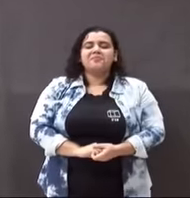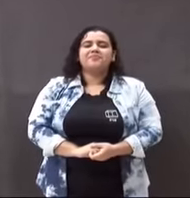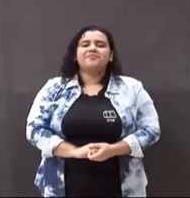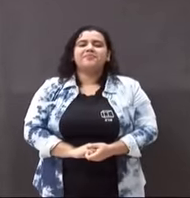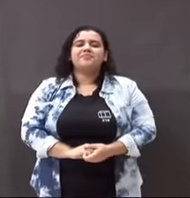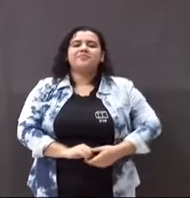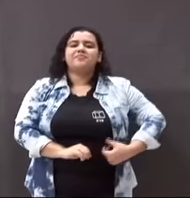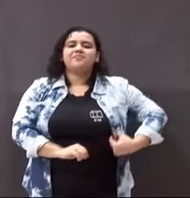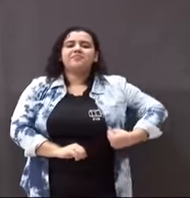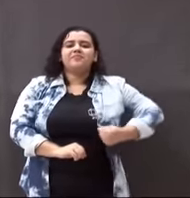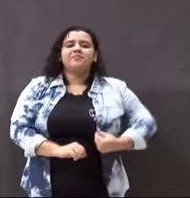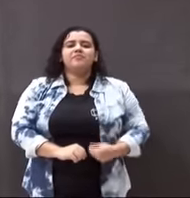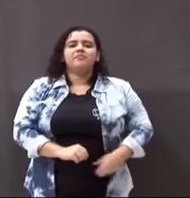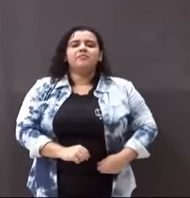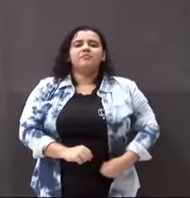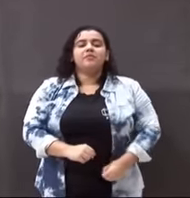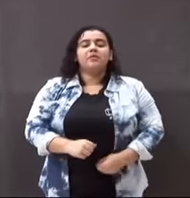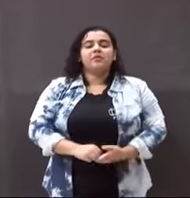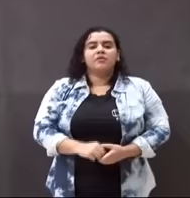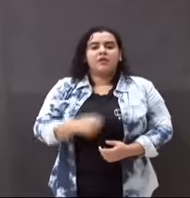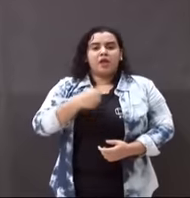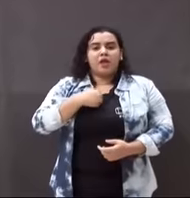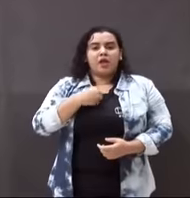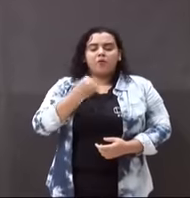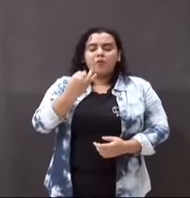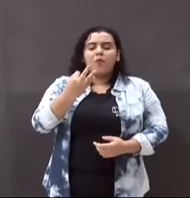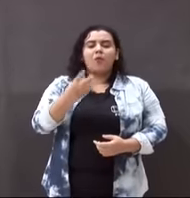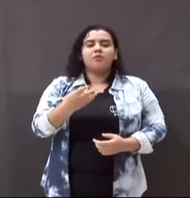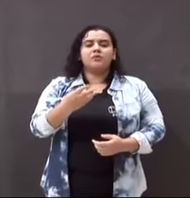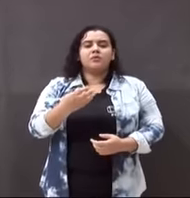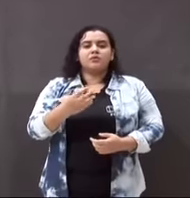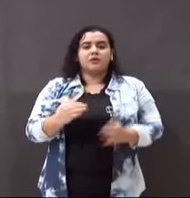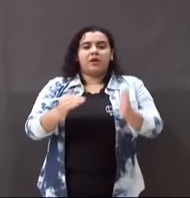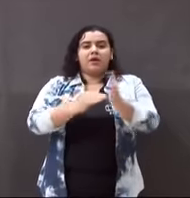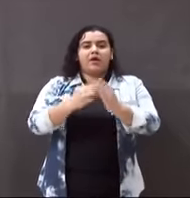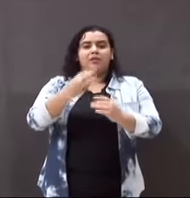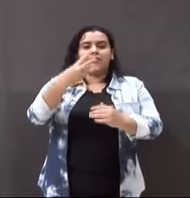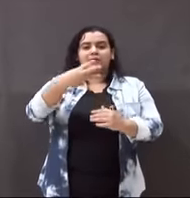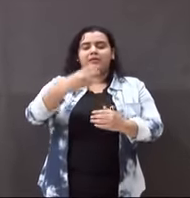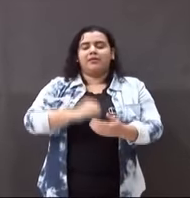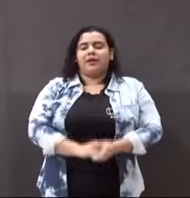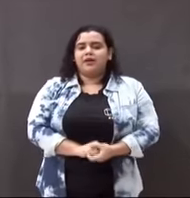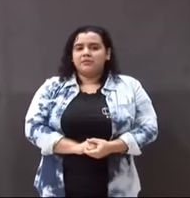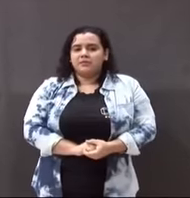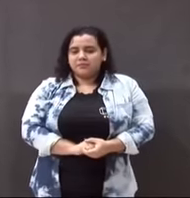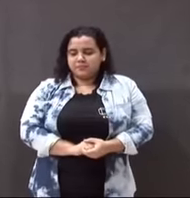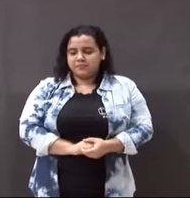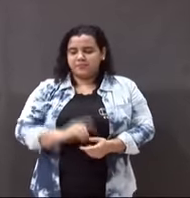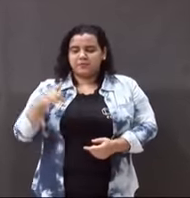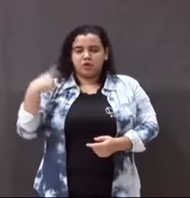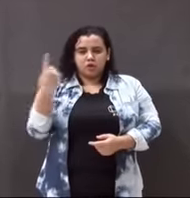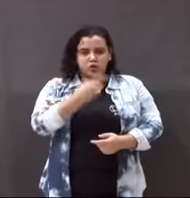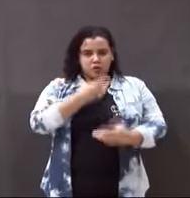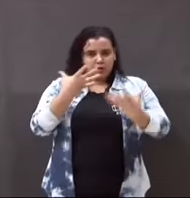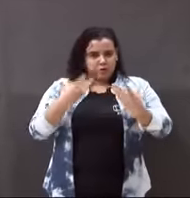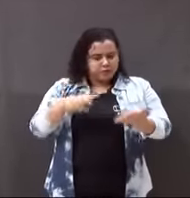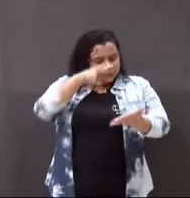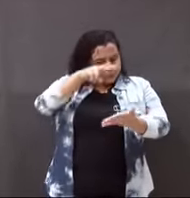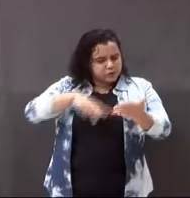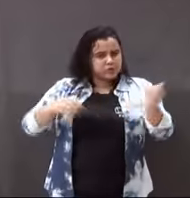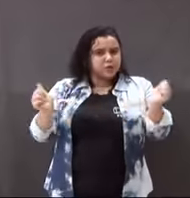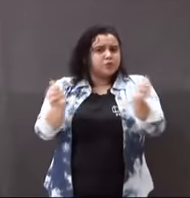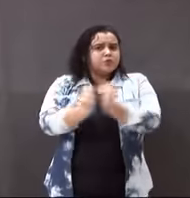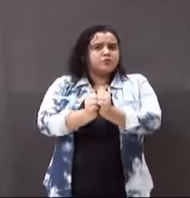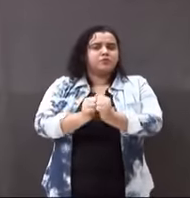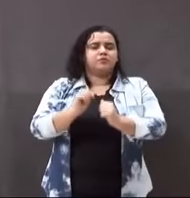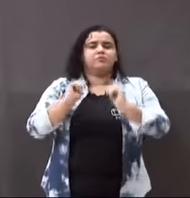Eu vou contar até três. E a gente lê com muita alegria o versículo de número 5.